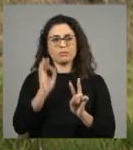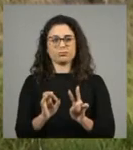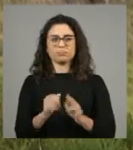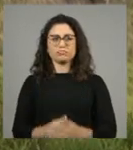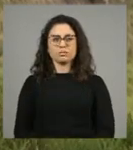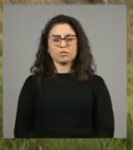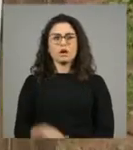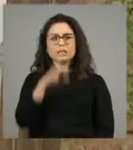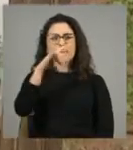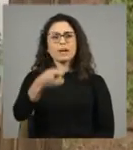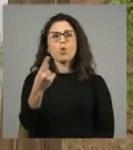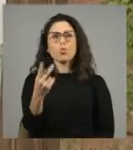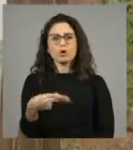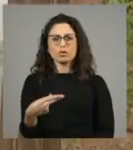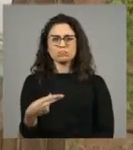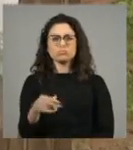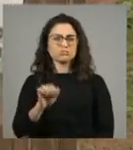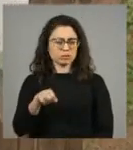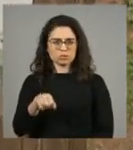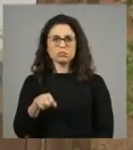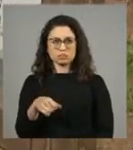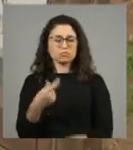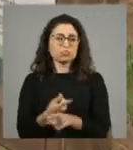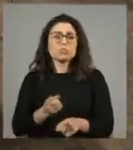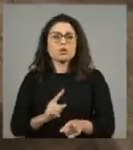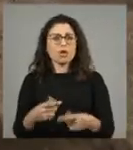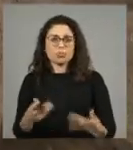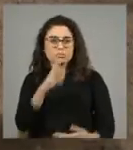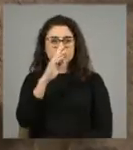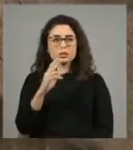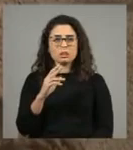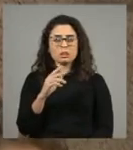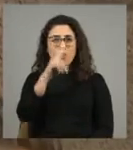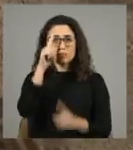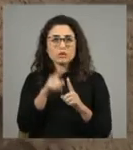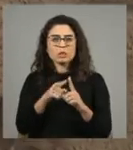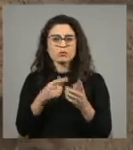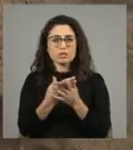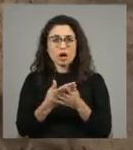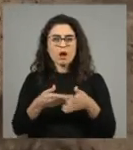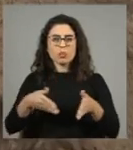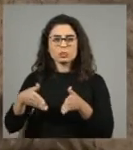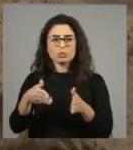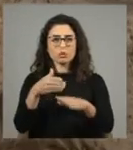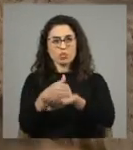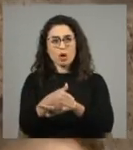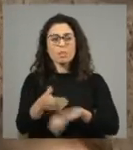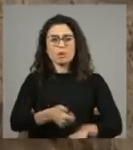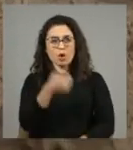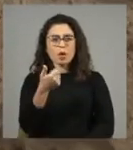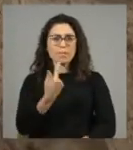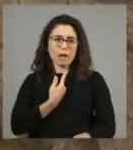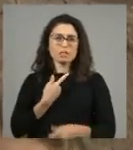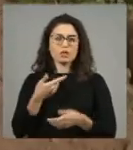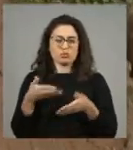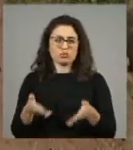pagar 1 euro. Sim, com certeza. Porque não, se fosse para conseguir melhorar, se calhar, os acessos, também temos que ajudar aqui a economia